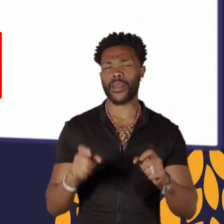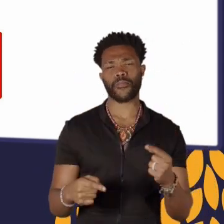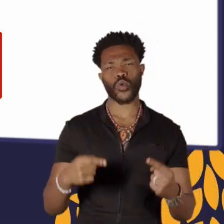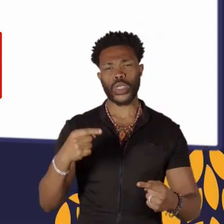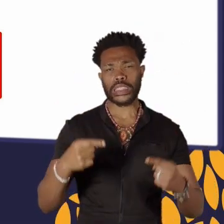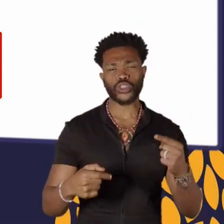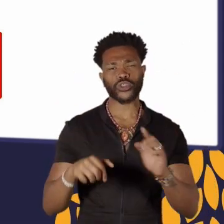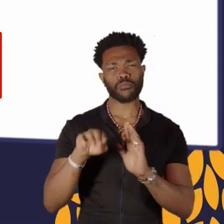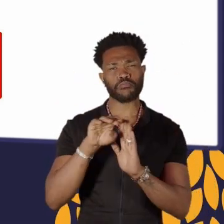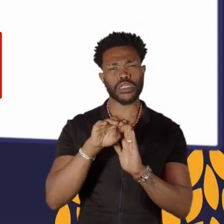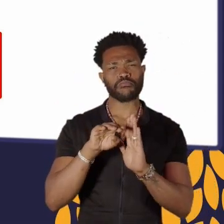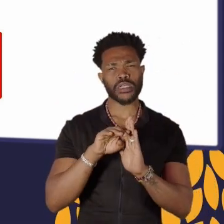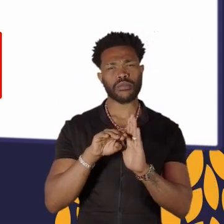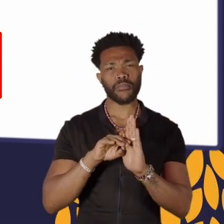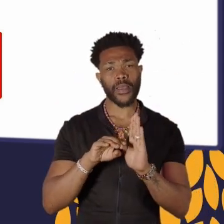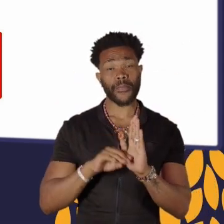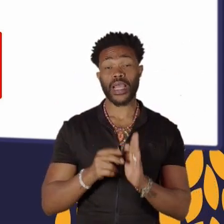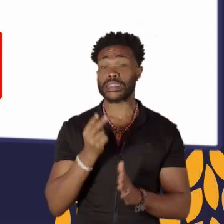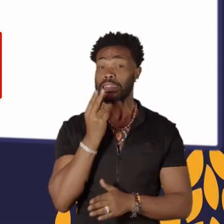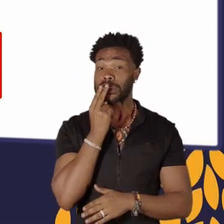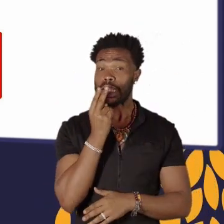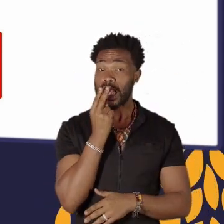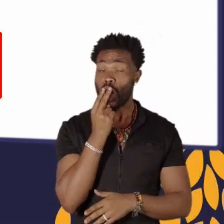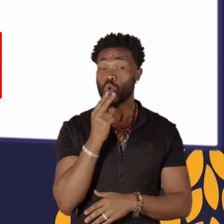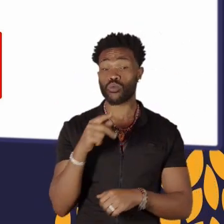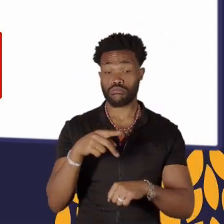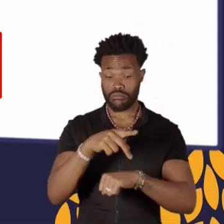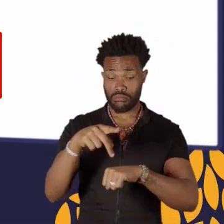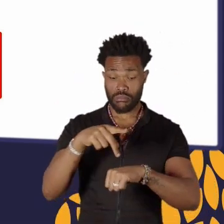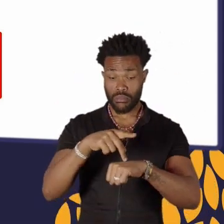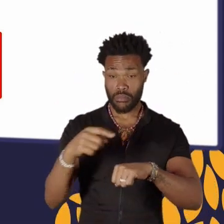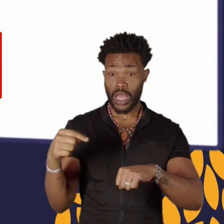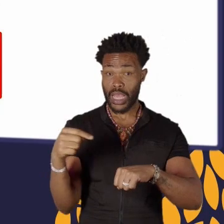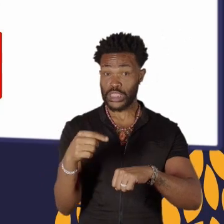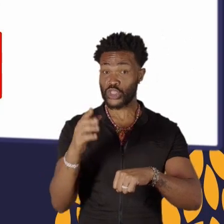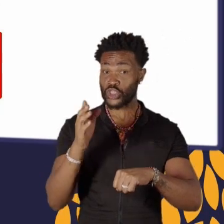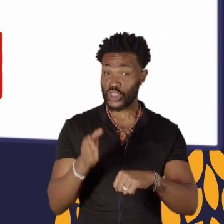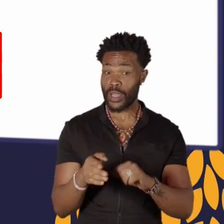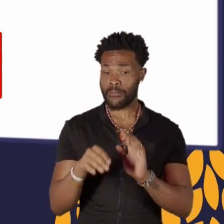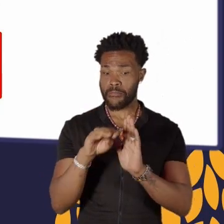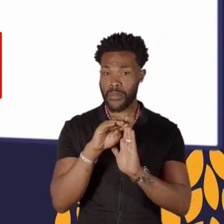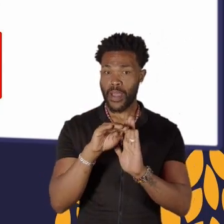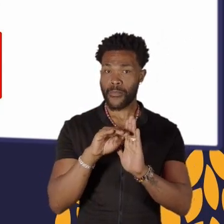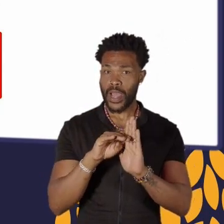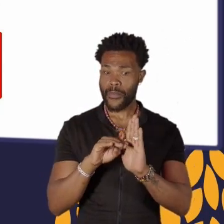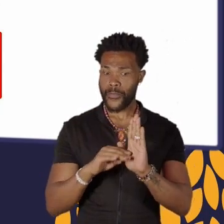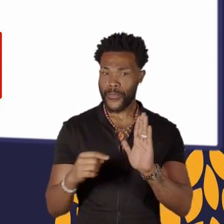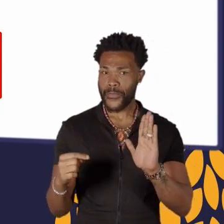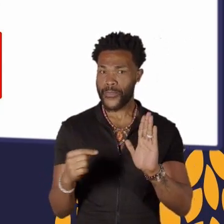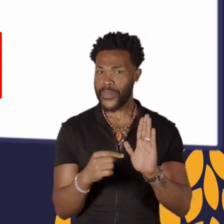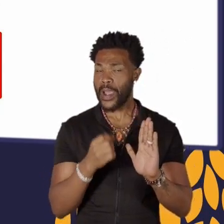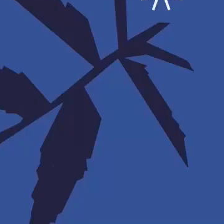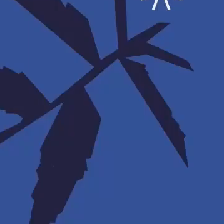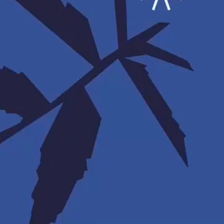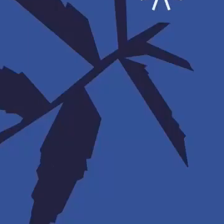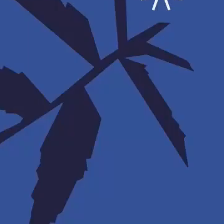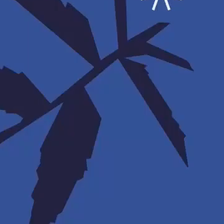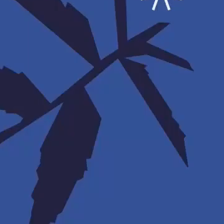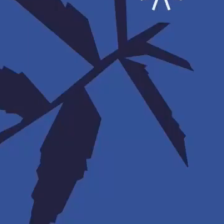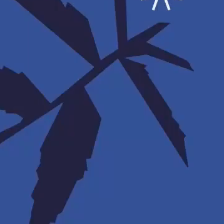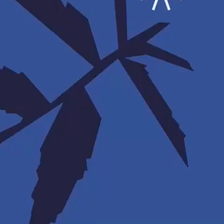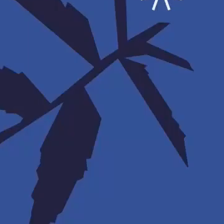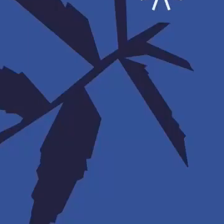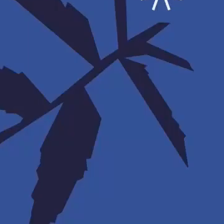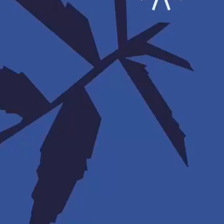de regulação do cigarro que a gente tem no país, que é uma política absolutamente bem-sucedida,